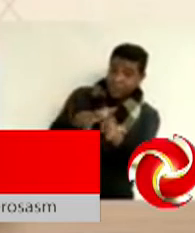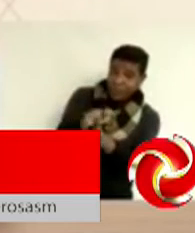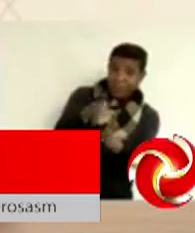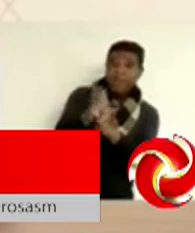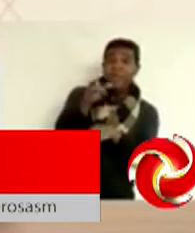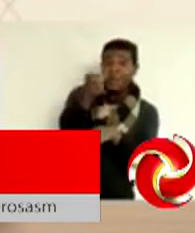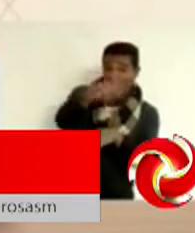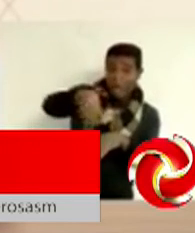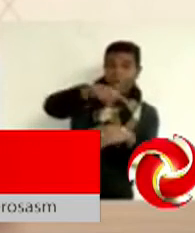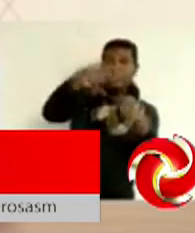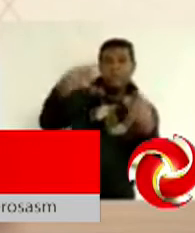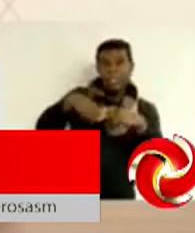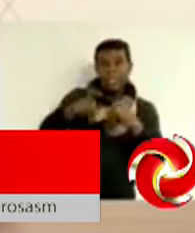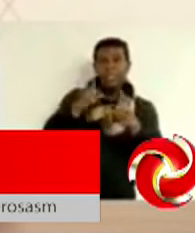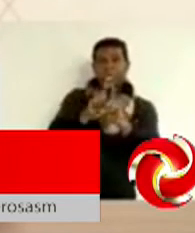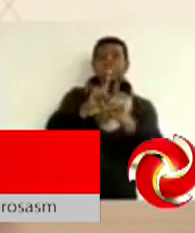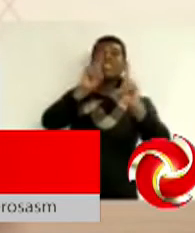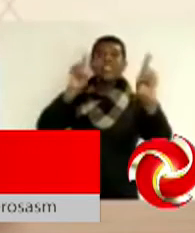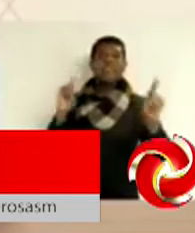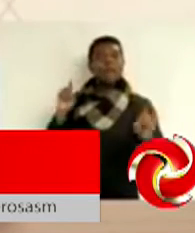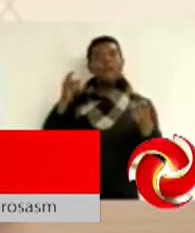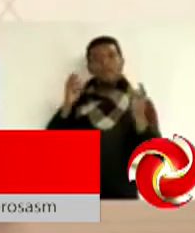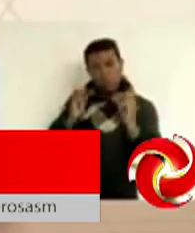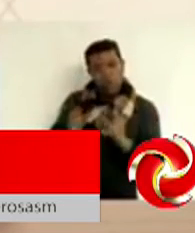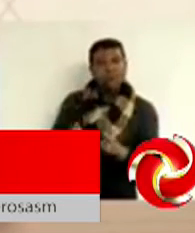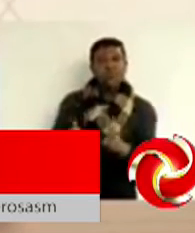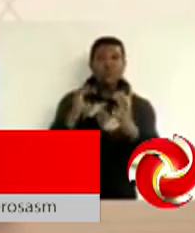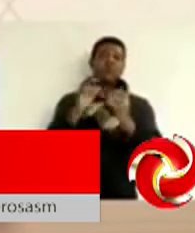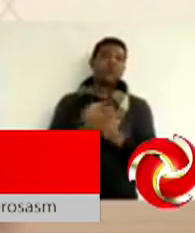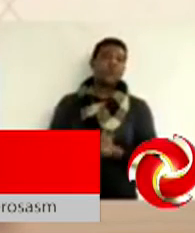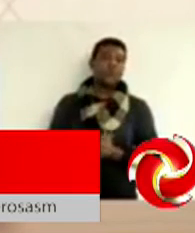precisamos manter, então, o distanciamento,